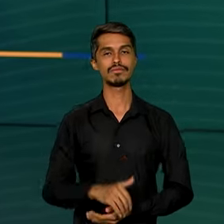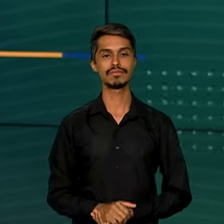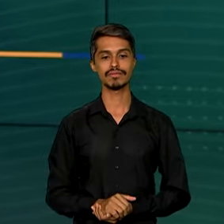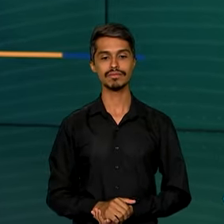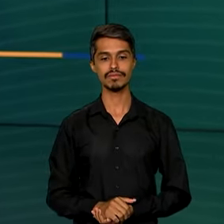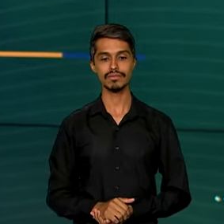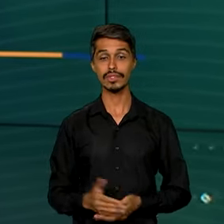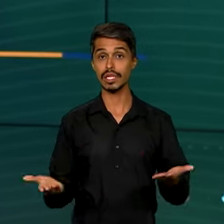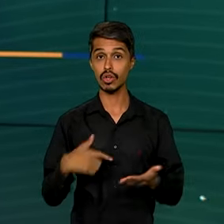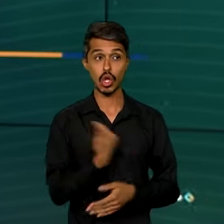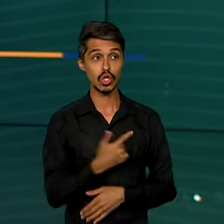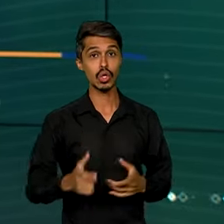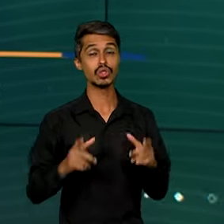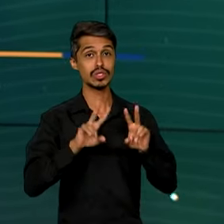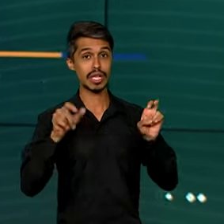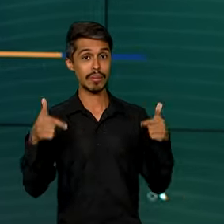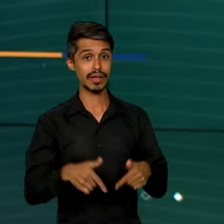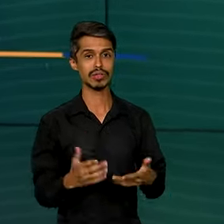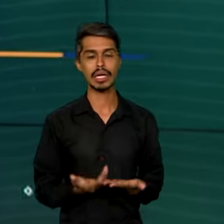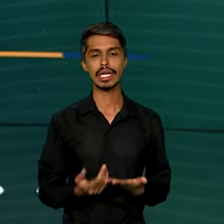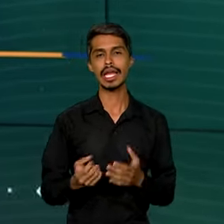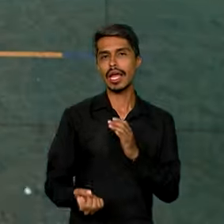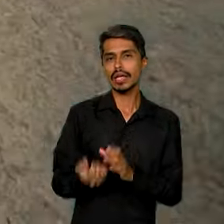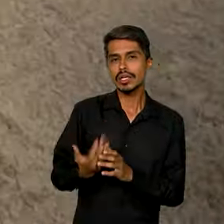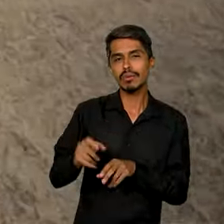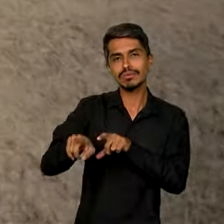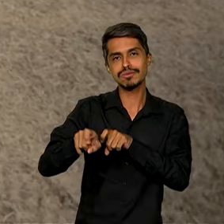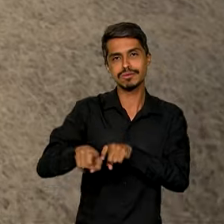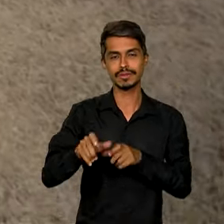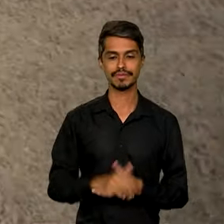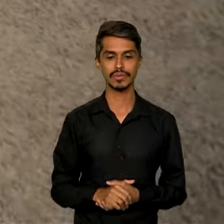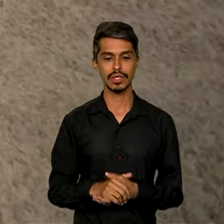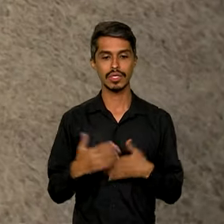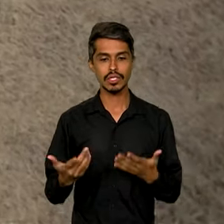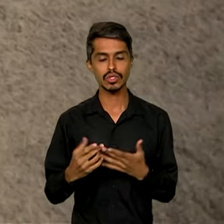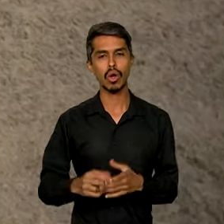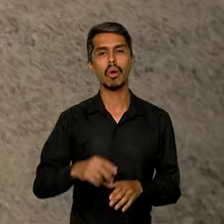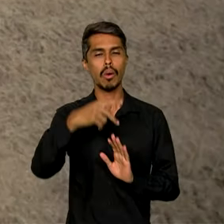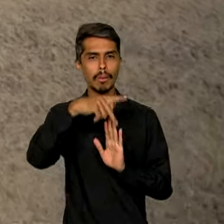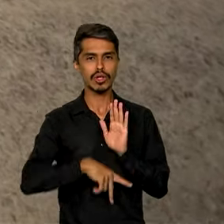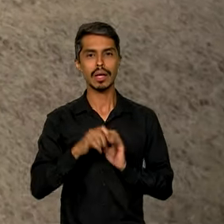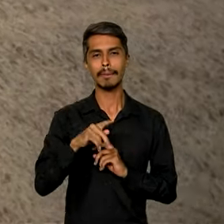E agora o nosso assunto aqui no Brasil em Dia é produção agrícola. O desembolso do Plano Safra de